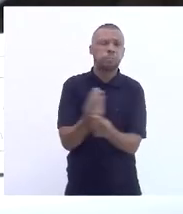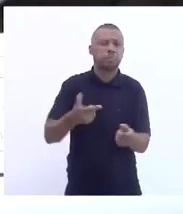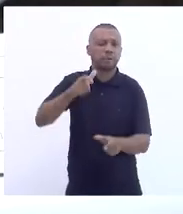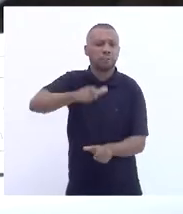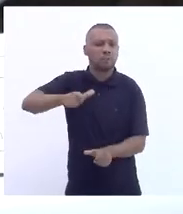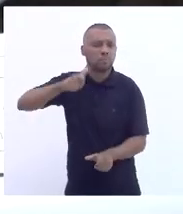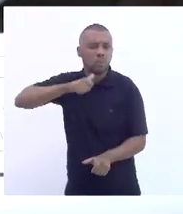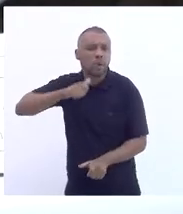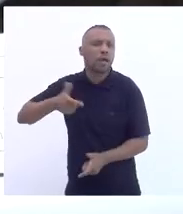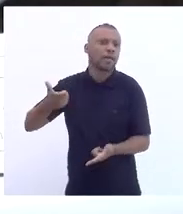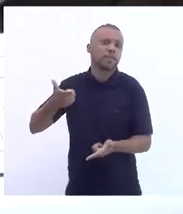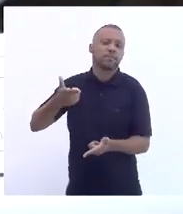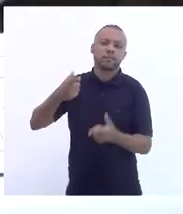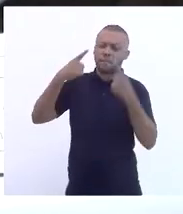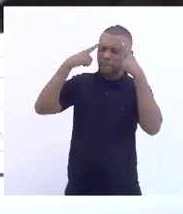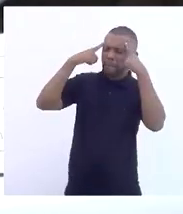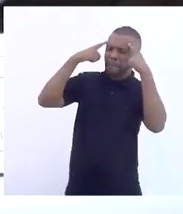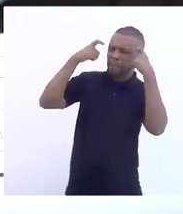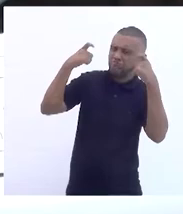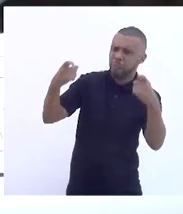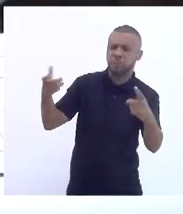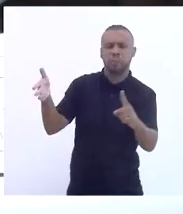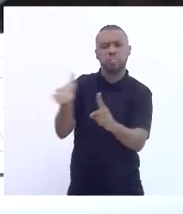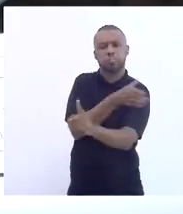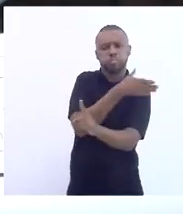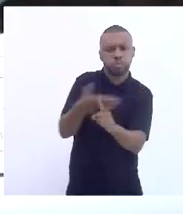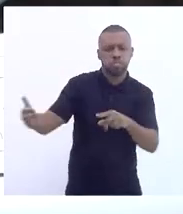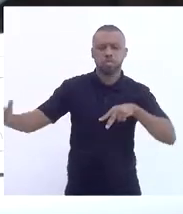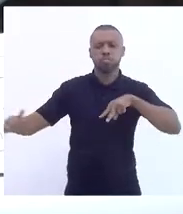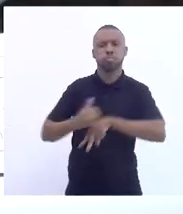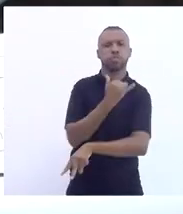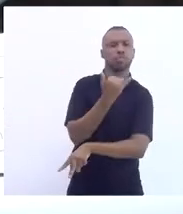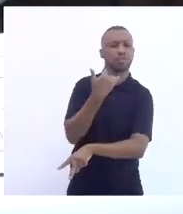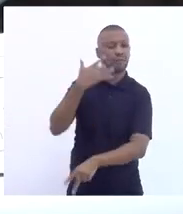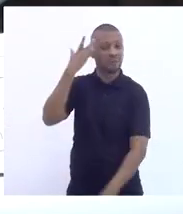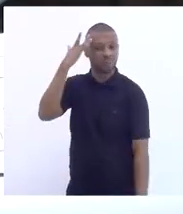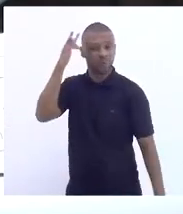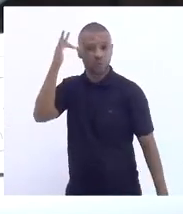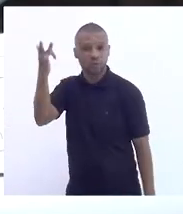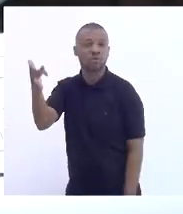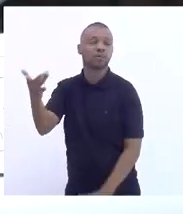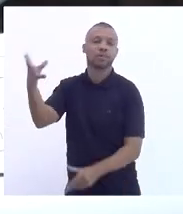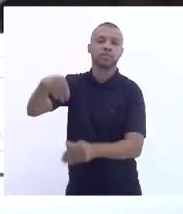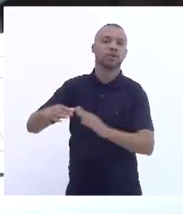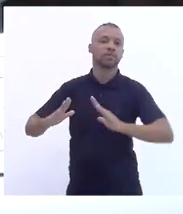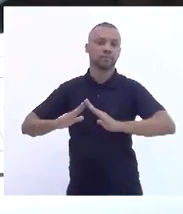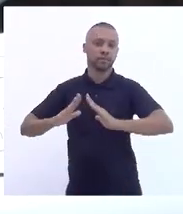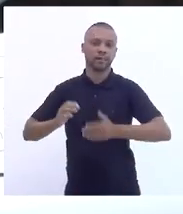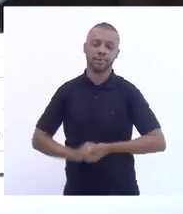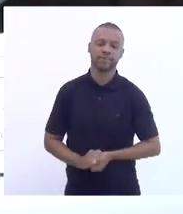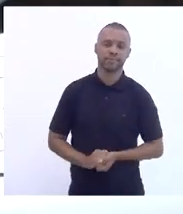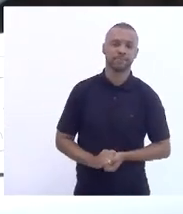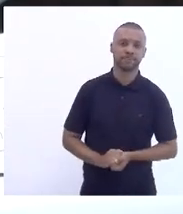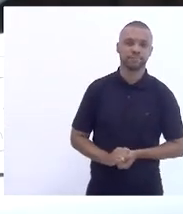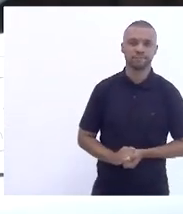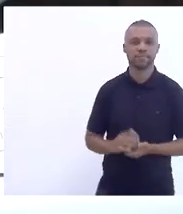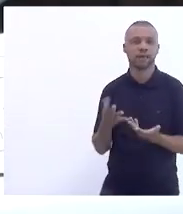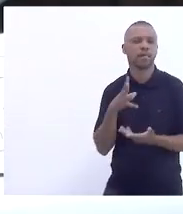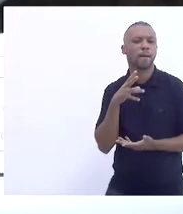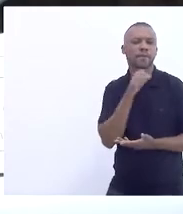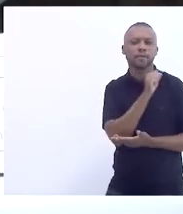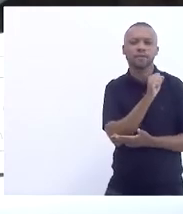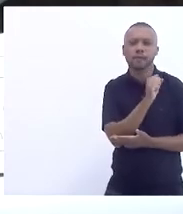que sofrem violência diariamente dentro de seus lares mas para Além disso é uma percepção e de alguma forma